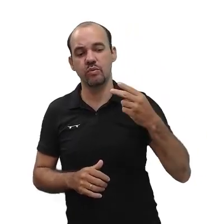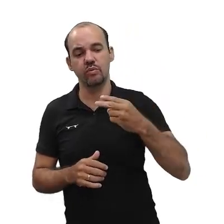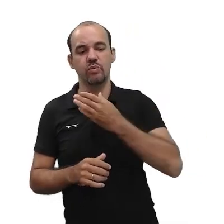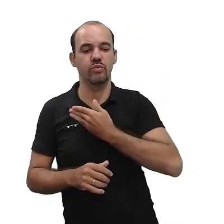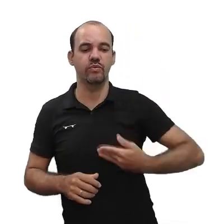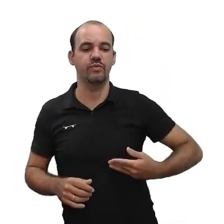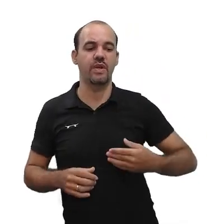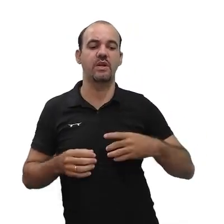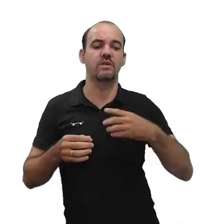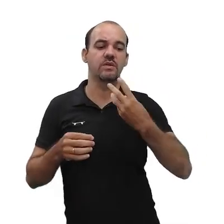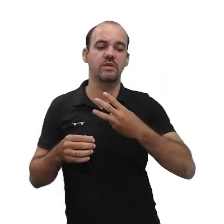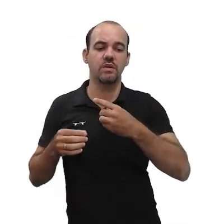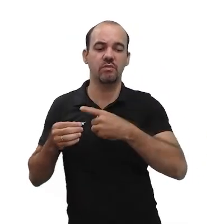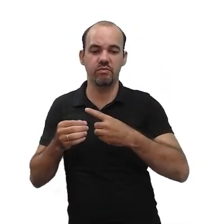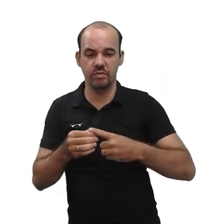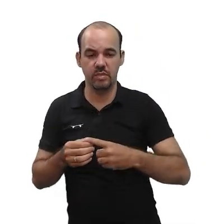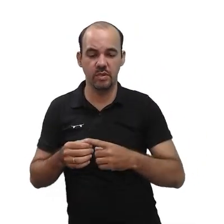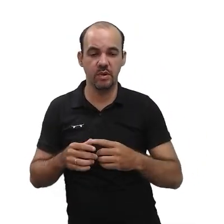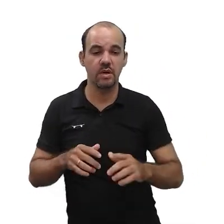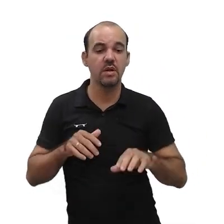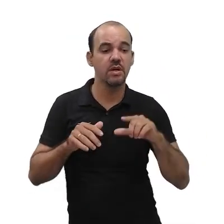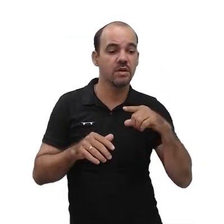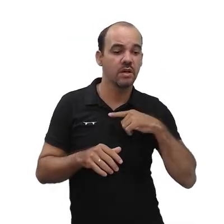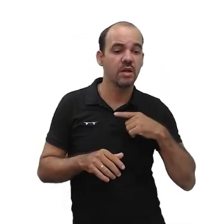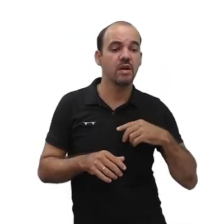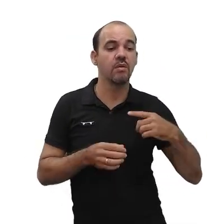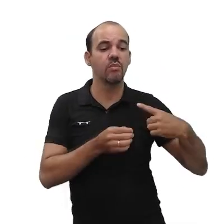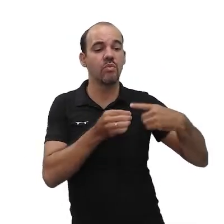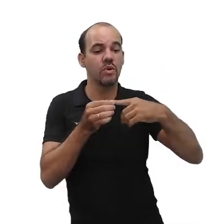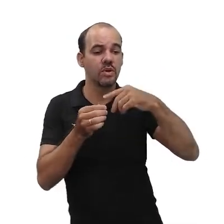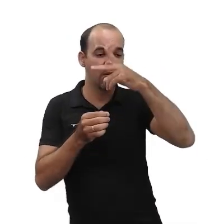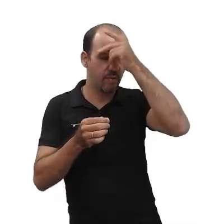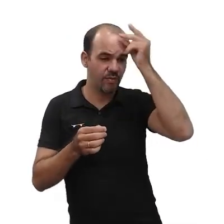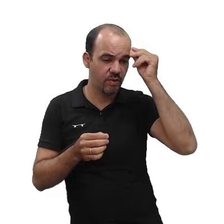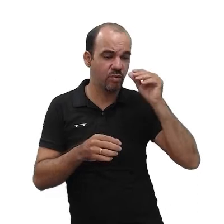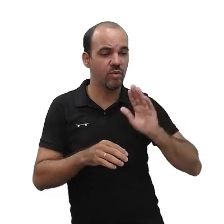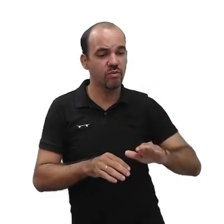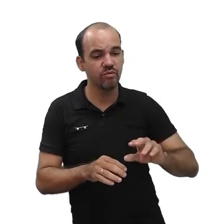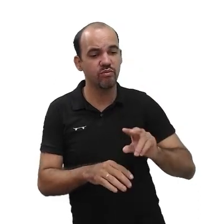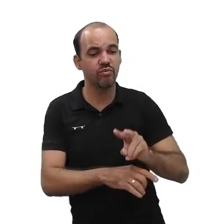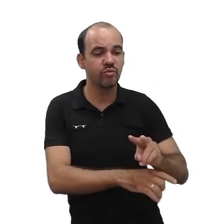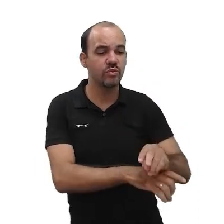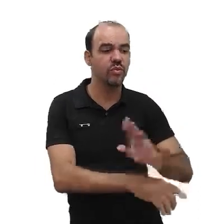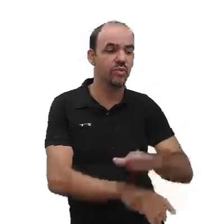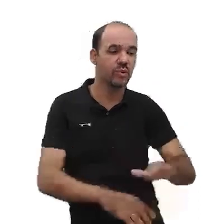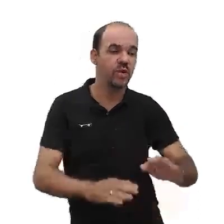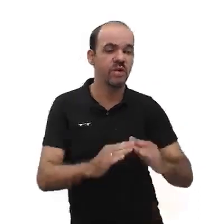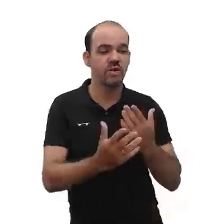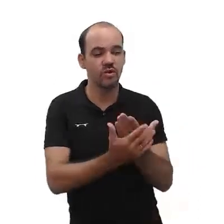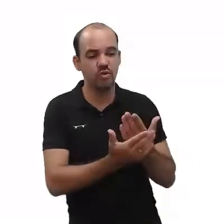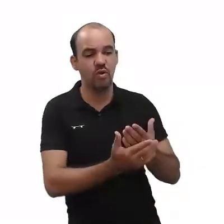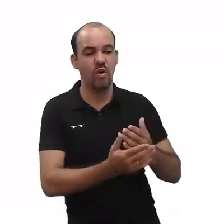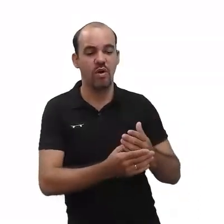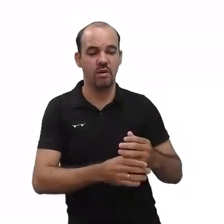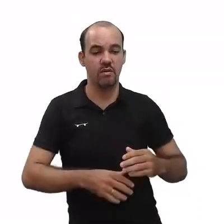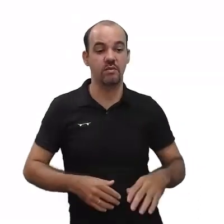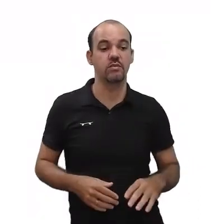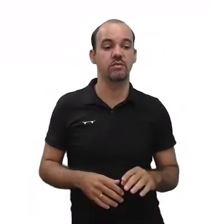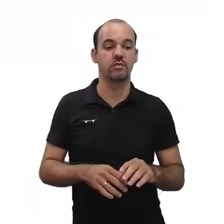educação infantil, as creches, o ensino fundamental, o Estado oferece Estado, Distrito Federal, leia-se